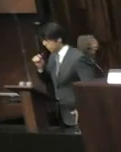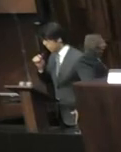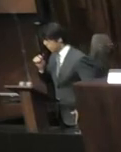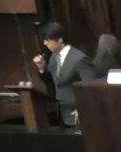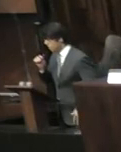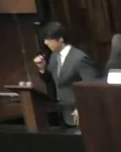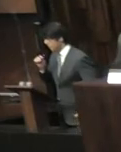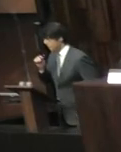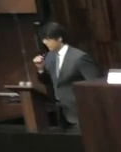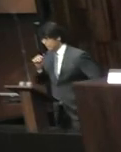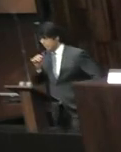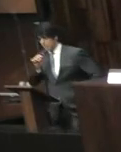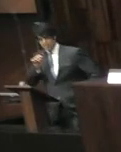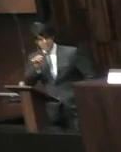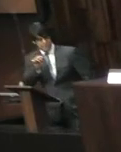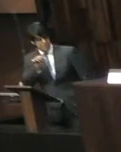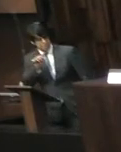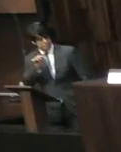Um bom dia a todos.